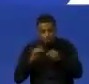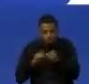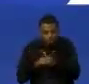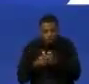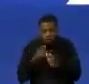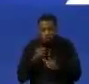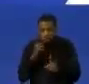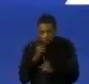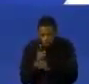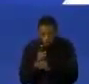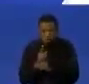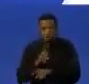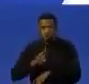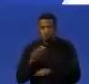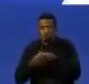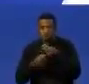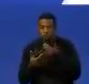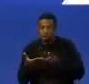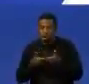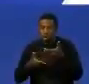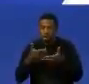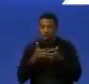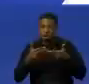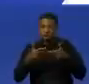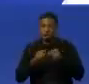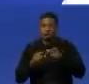classificação utilizado vai ser justamente as relações